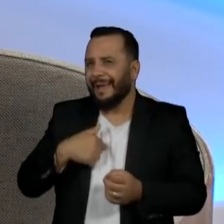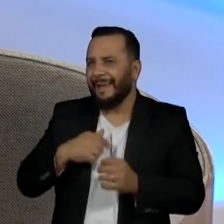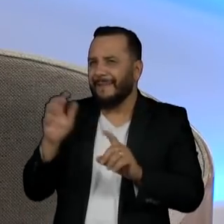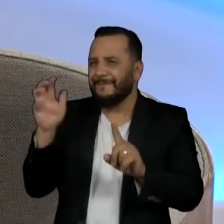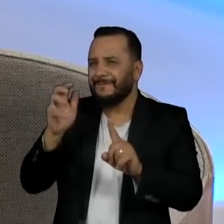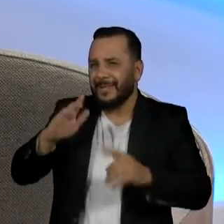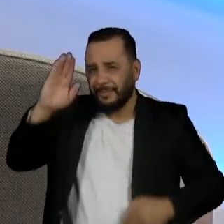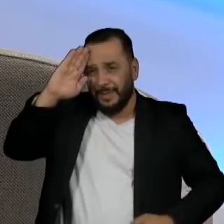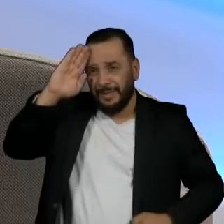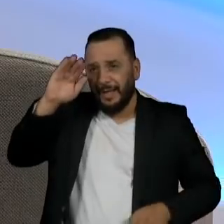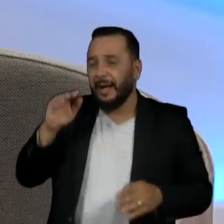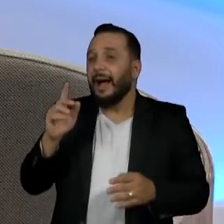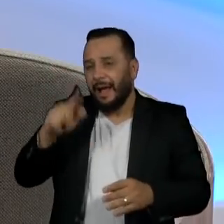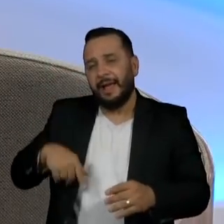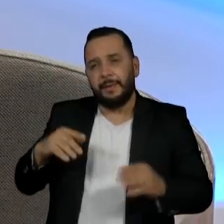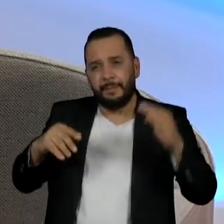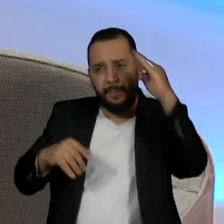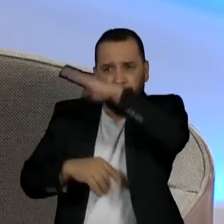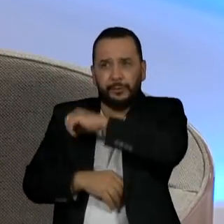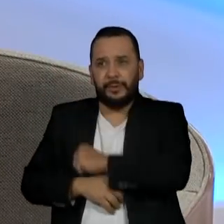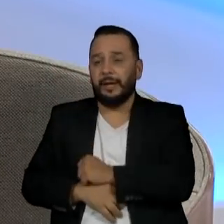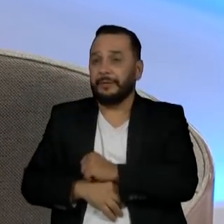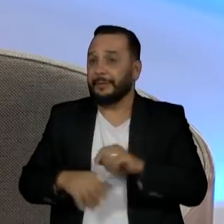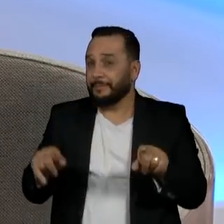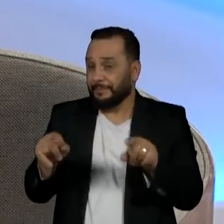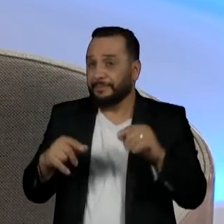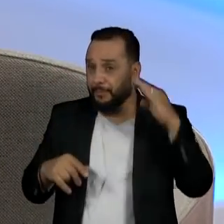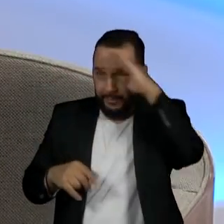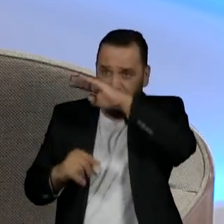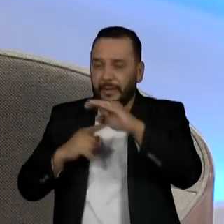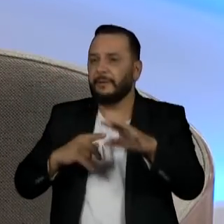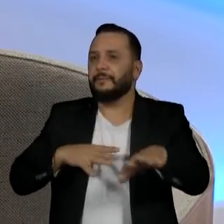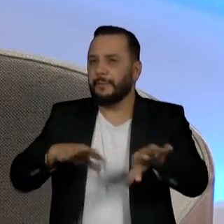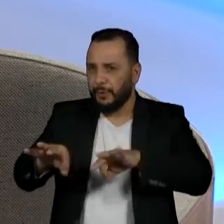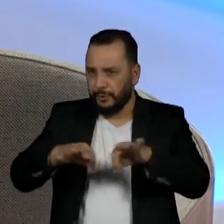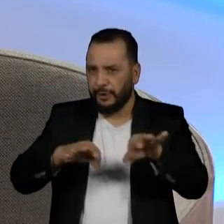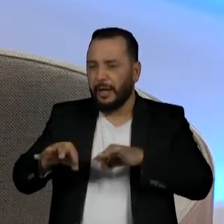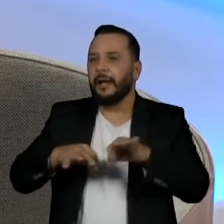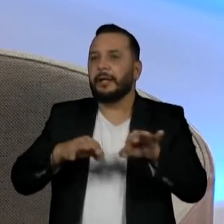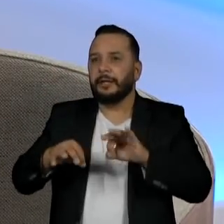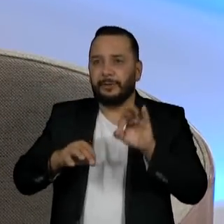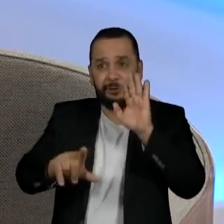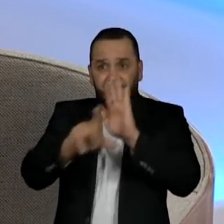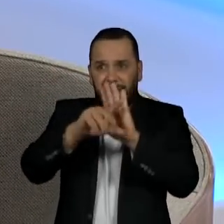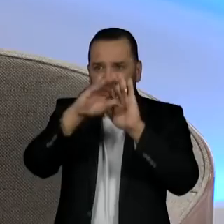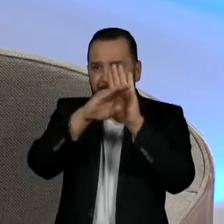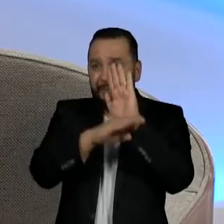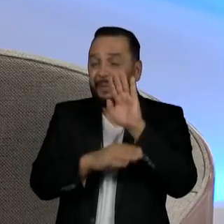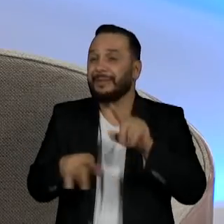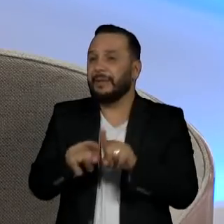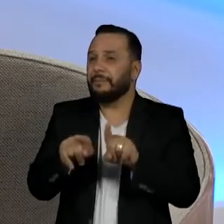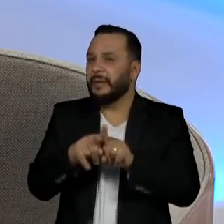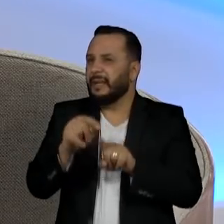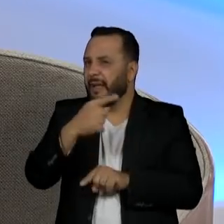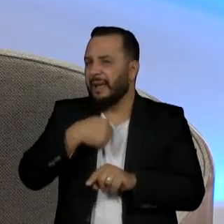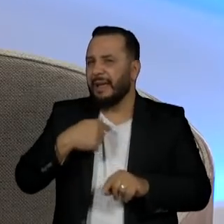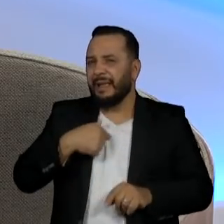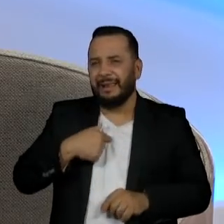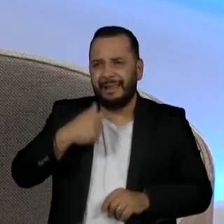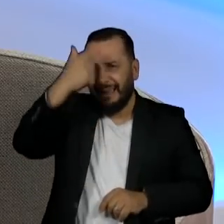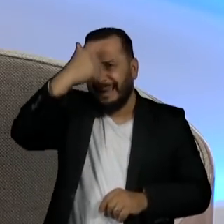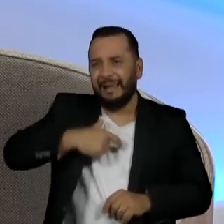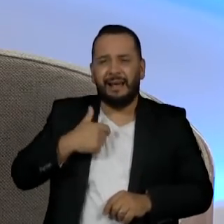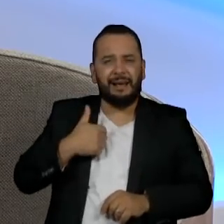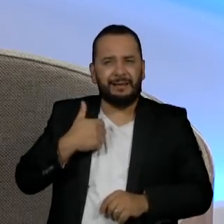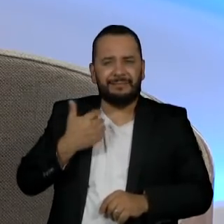na minha opinião, o bolsonarismo trouxe um projeto político e trouxe também um projeto de caráter, né? Ou seja, as pessoas que de alguma forma